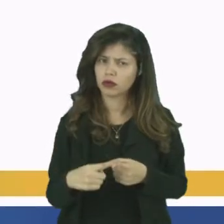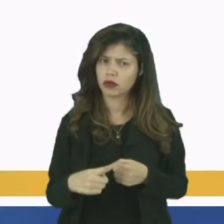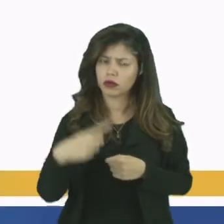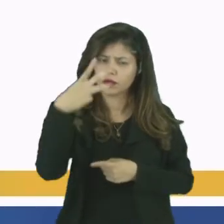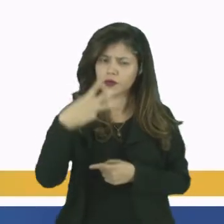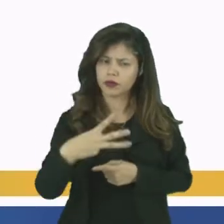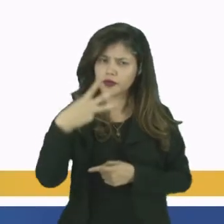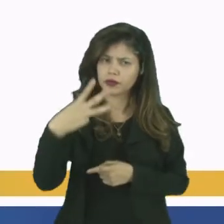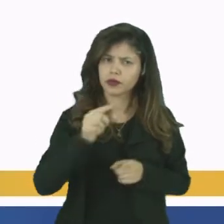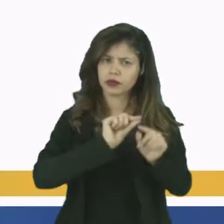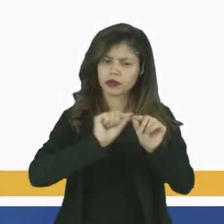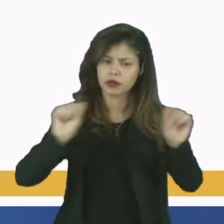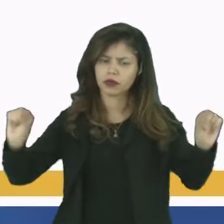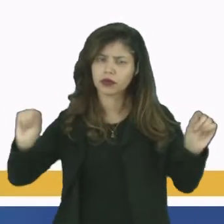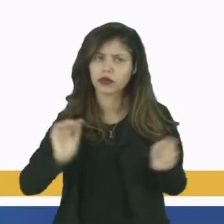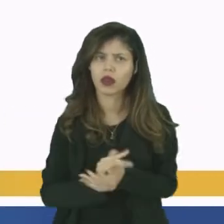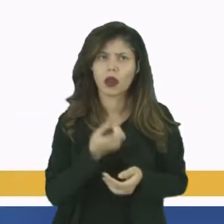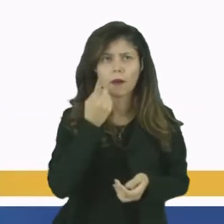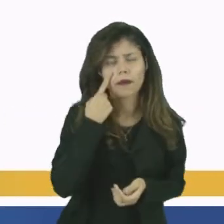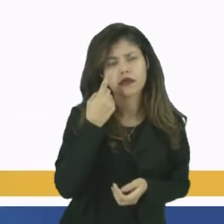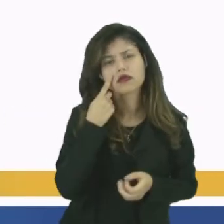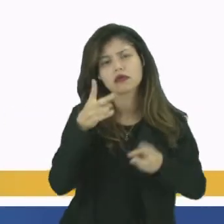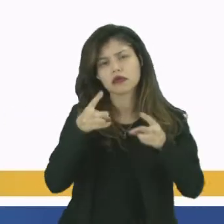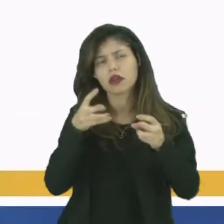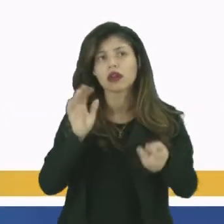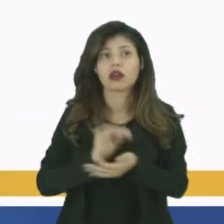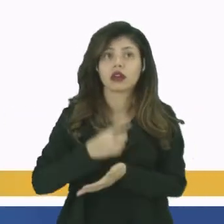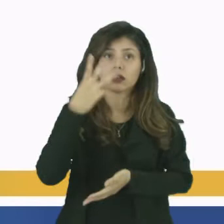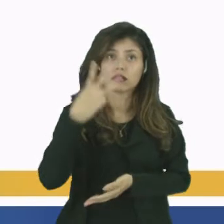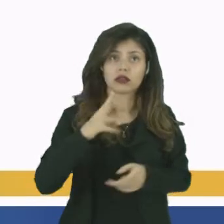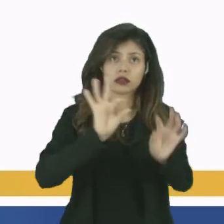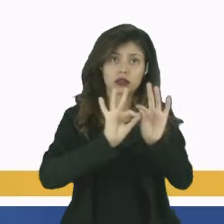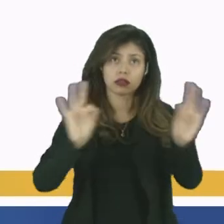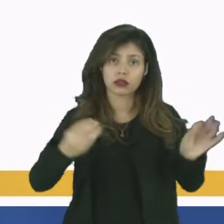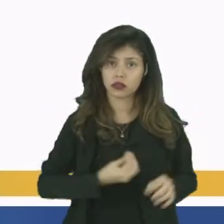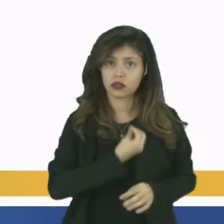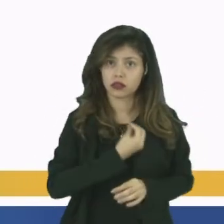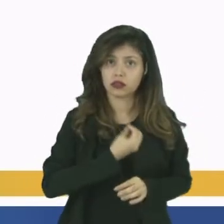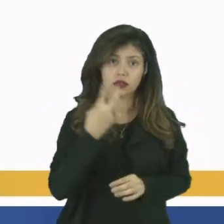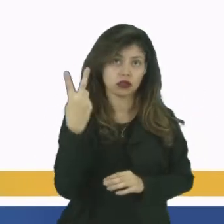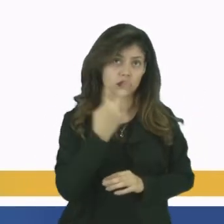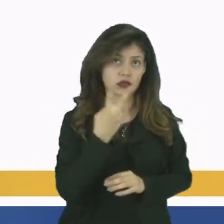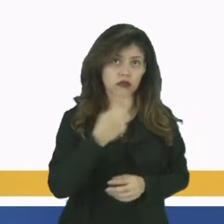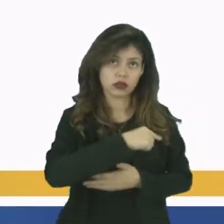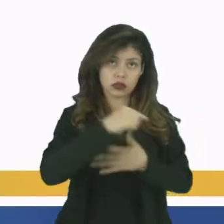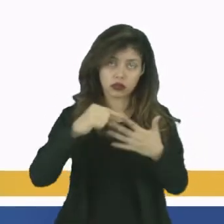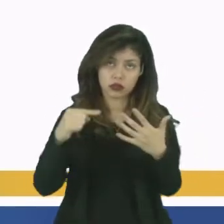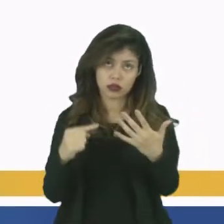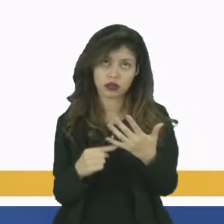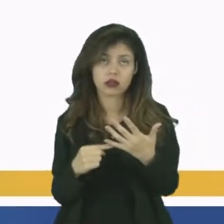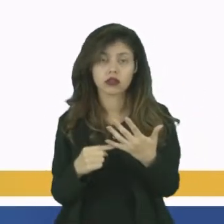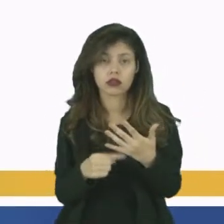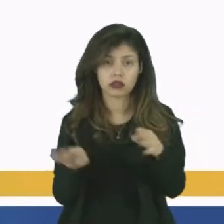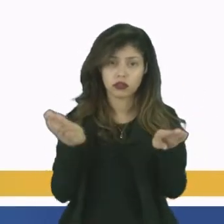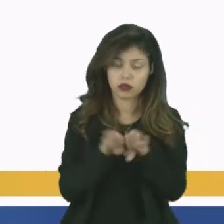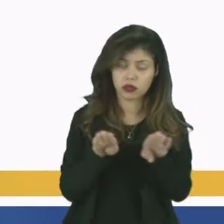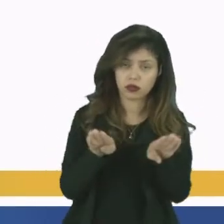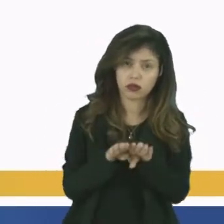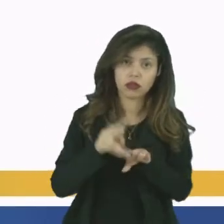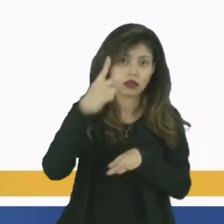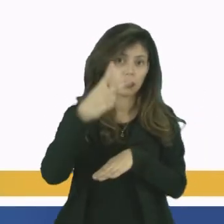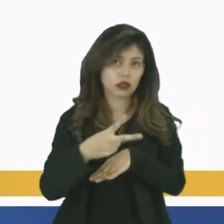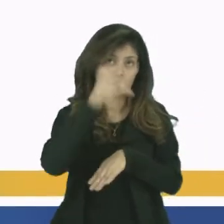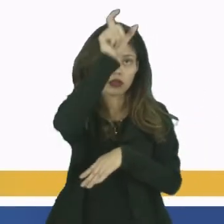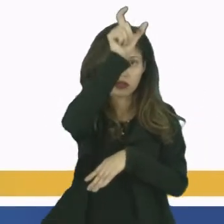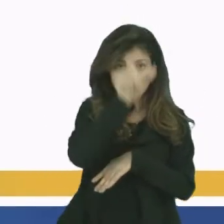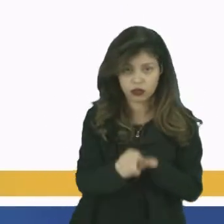pela terceira linha? Vocês observem que na terceira linha nós temos a presença de dois elementos, tanto na segunda